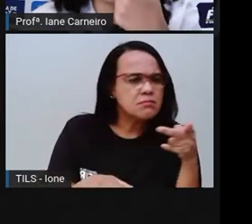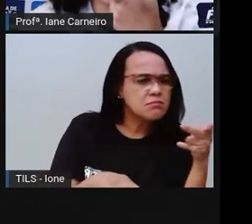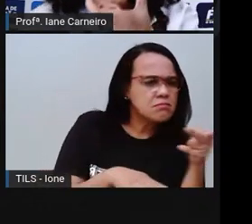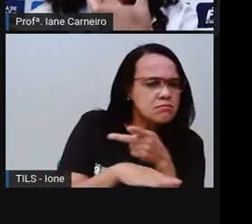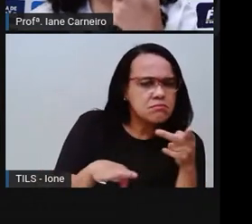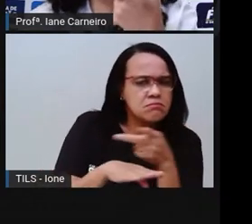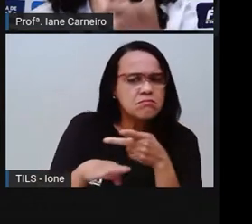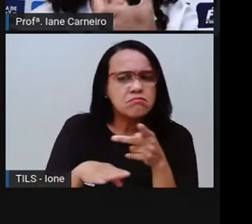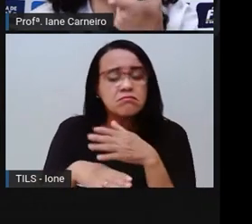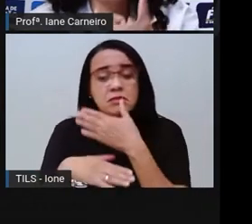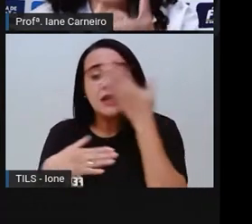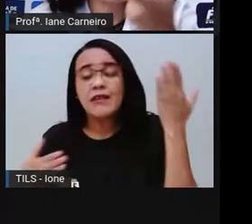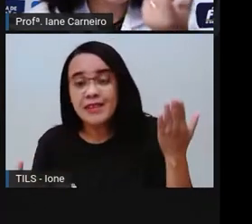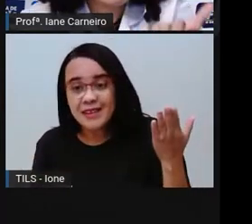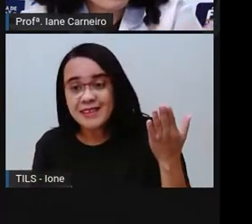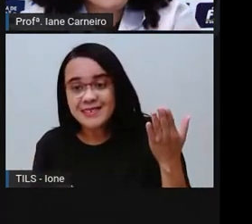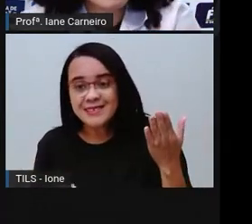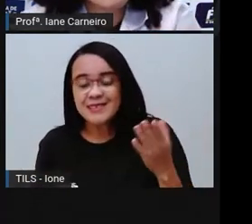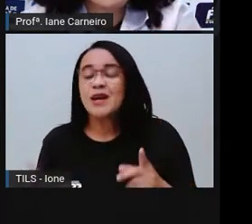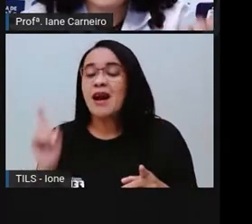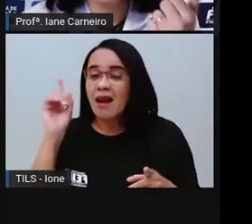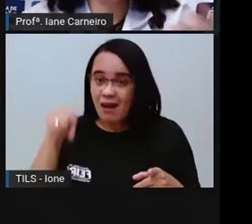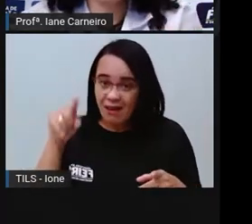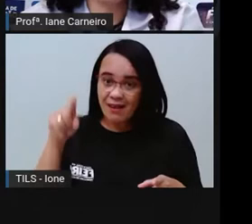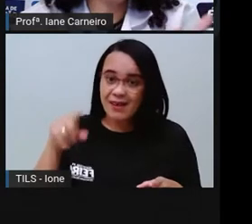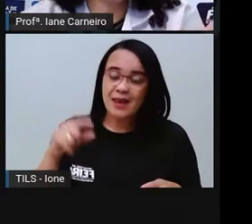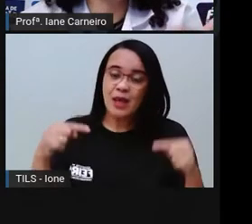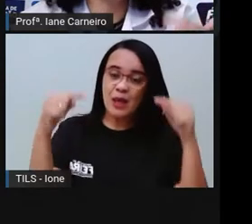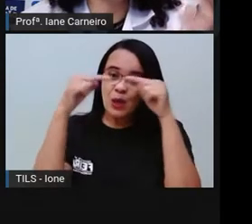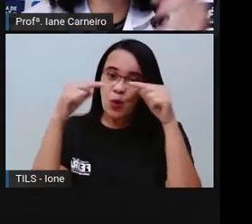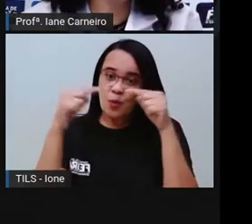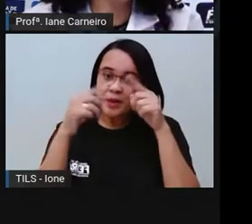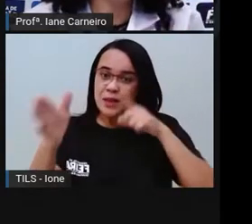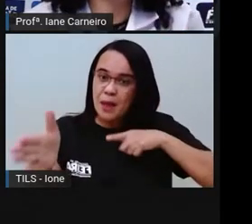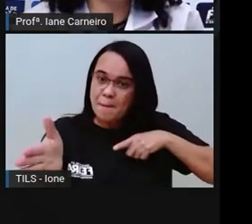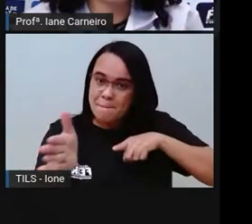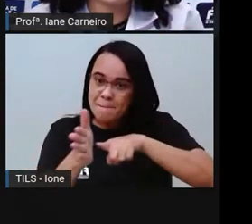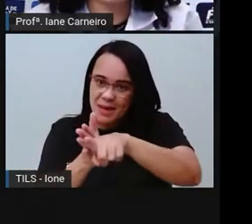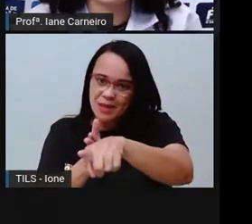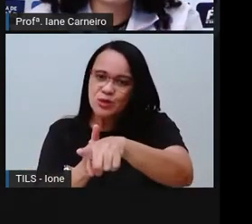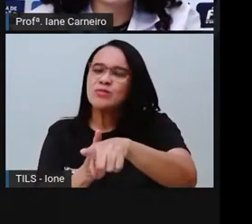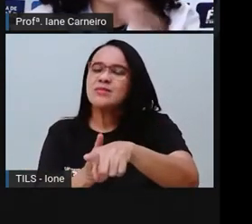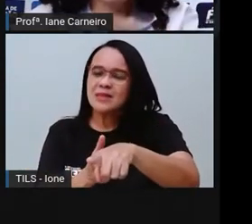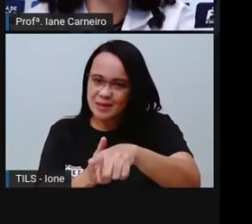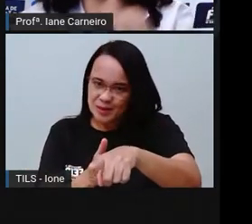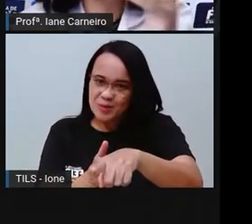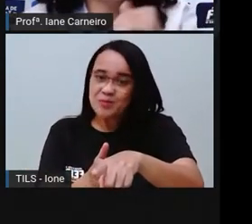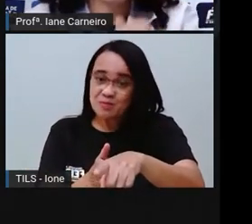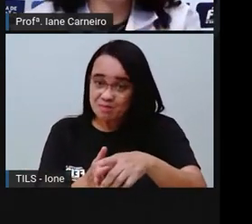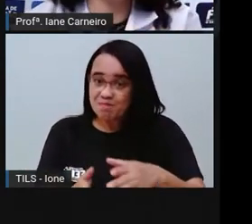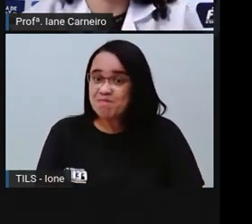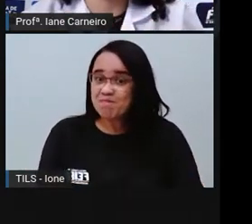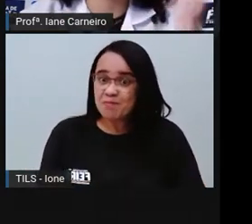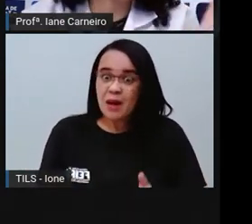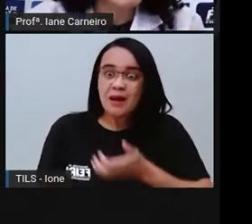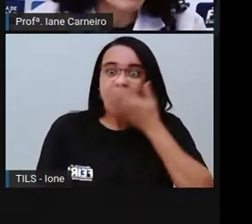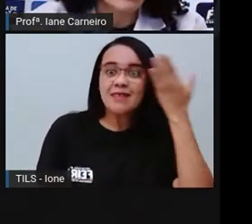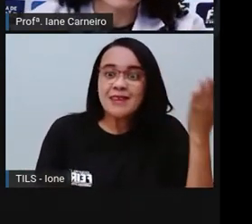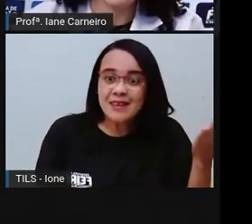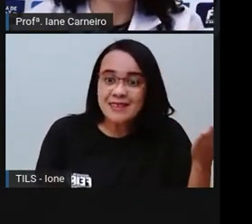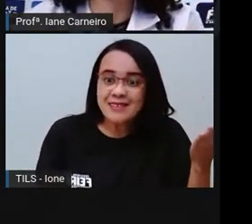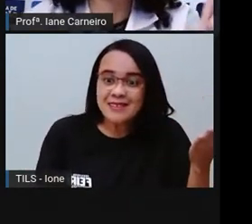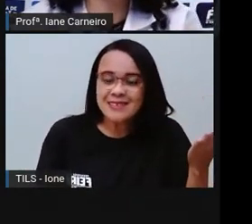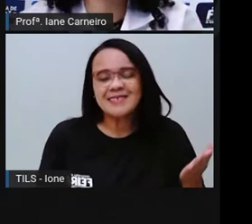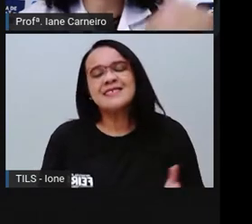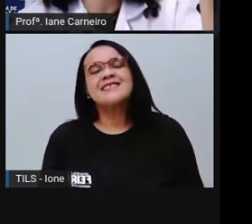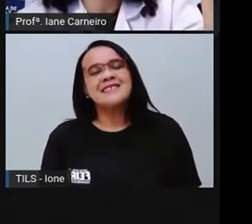ler como se fosse uma pergunta eu não posso ler assim cadê o toucinho que estava aqui na cadeia eu tô sempre tal aqui eu não posso